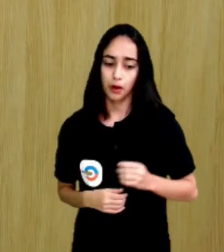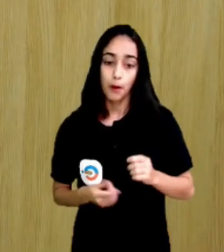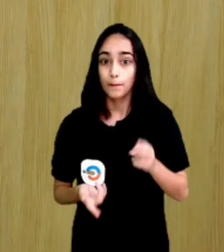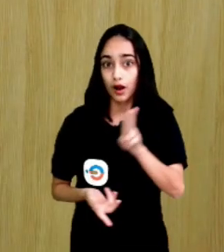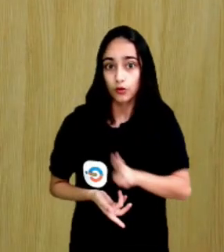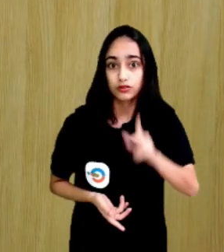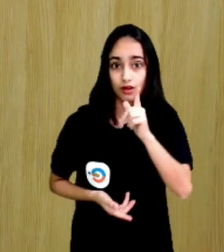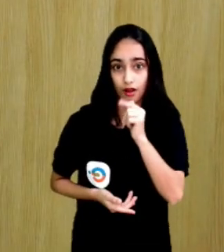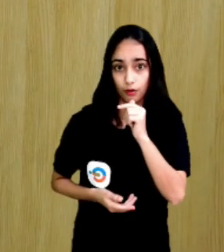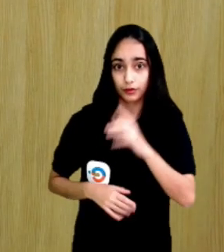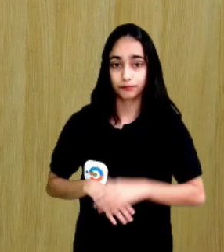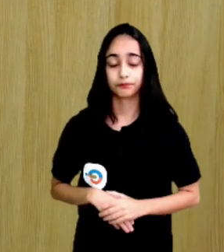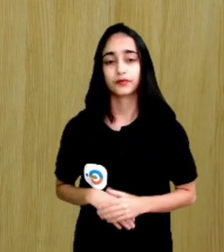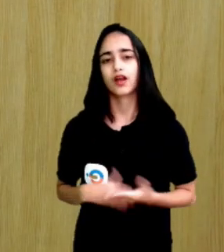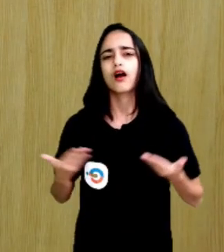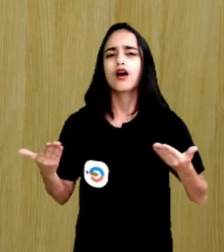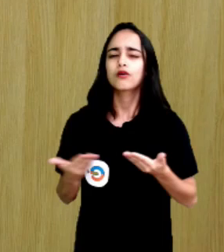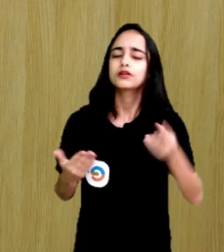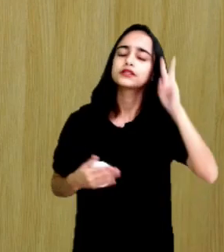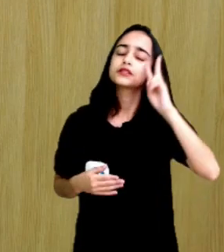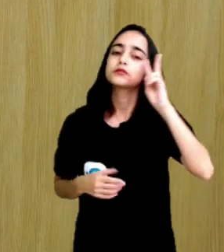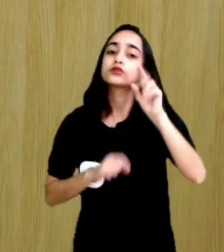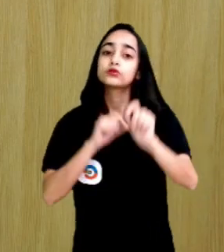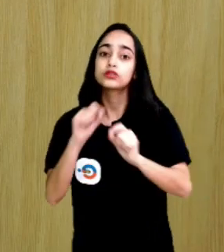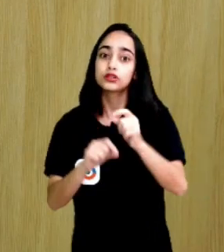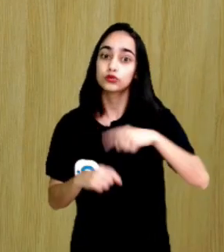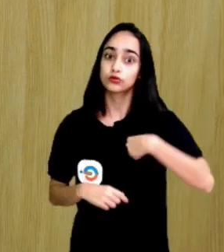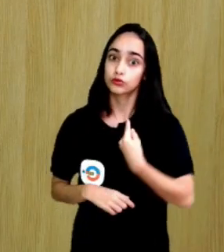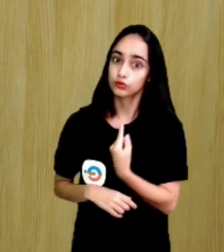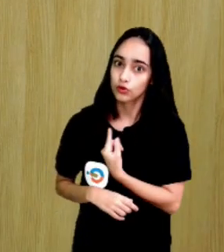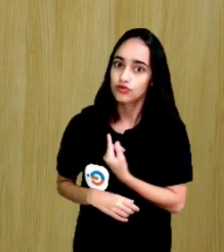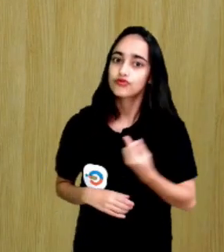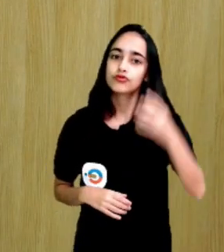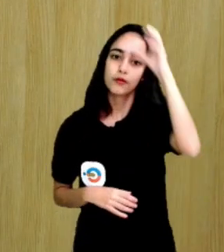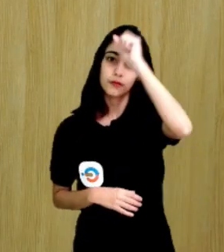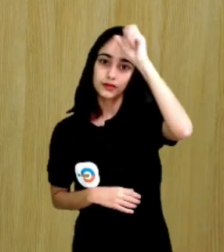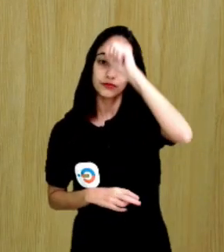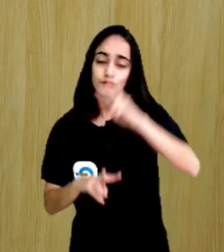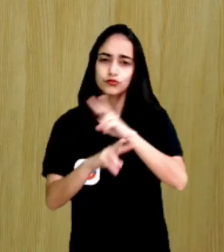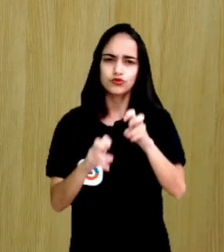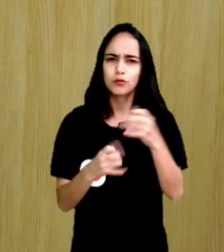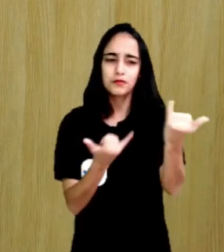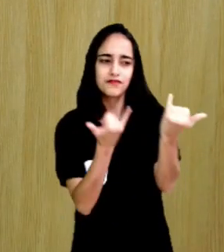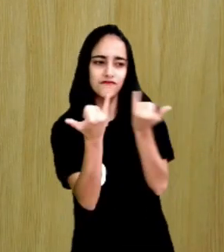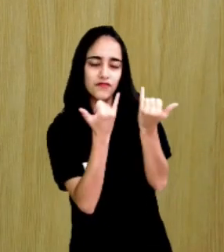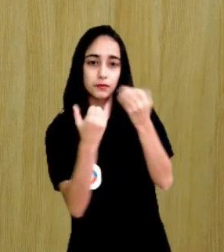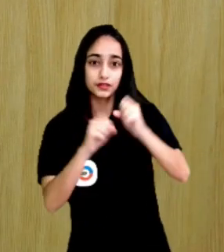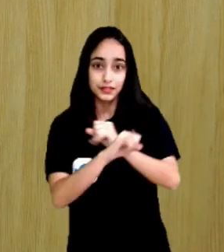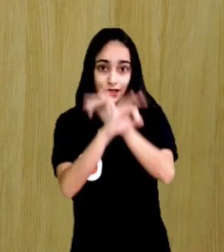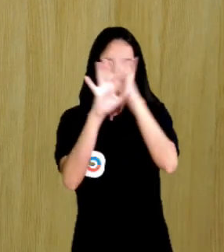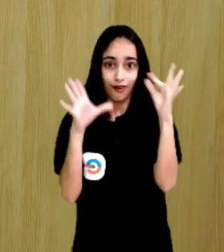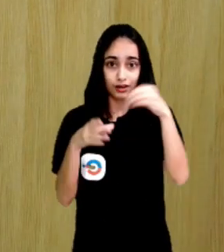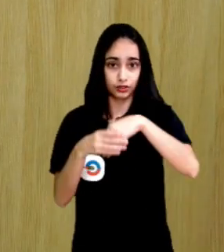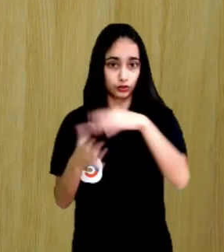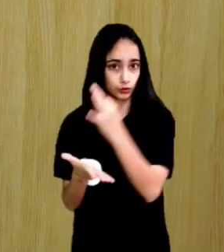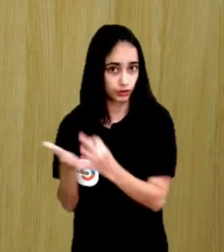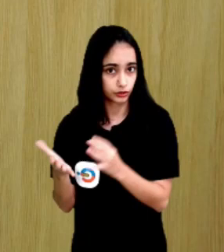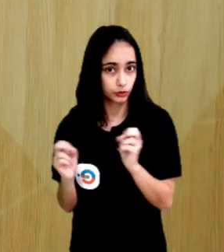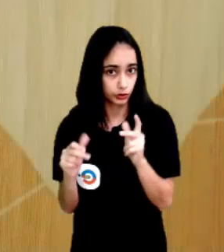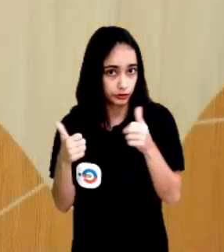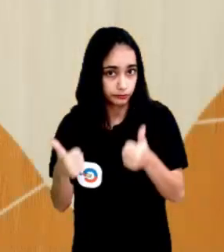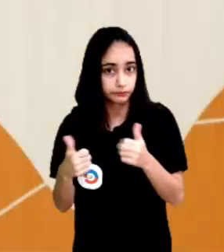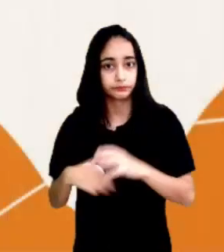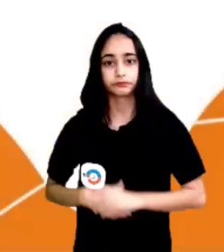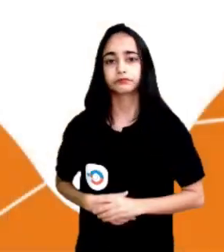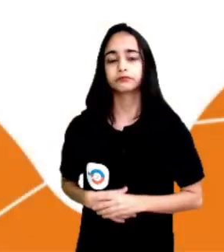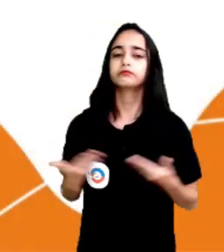questão é Lembrando que nós estamos trabalhando com o descritor de localizar informações explícitas aquelas que estão bem Claras no texto e a questão